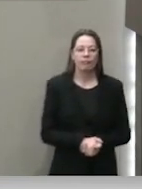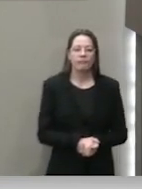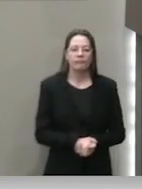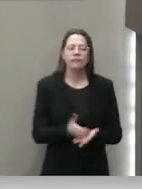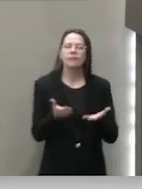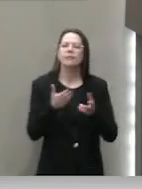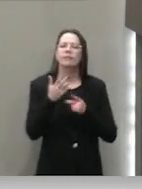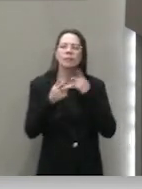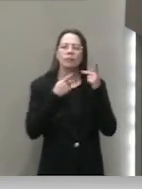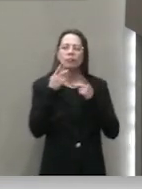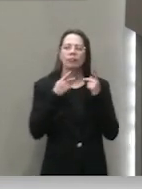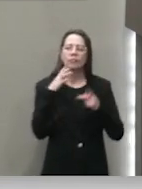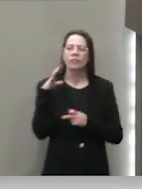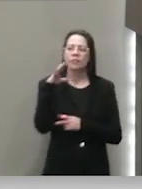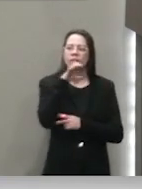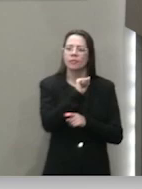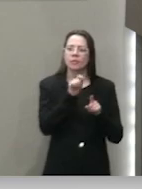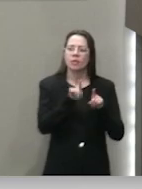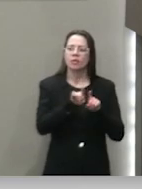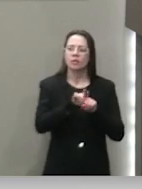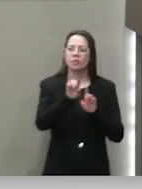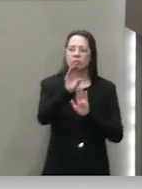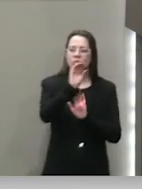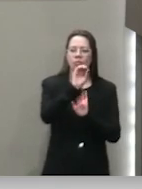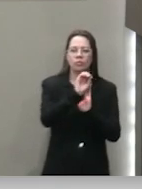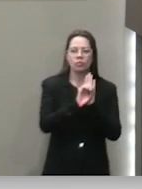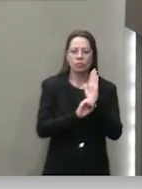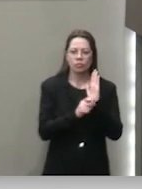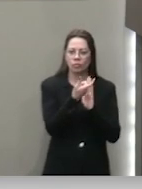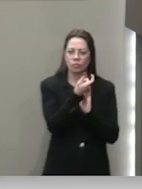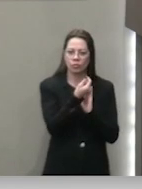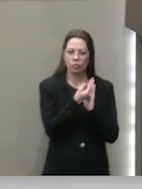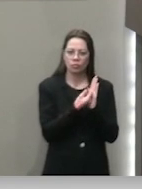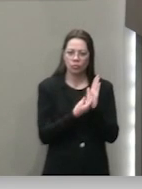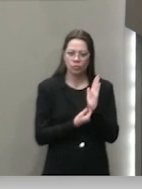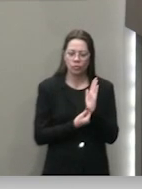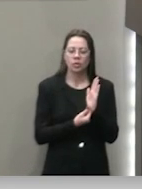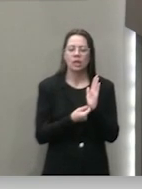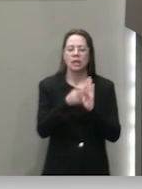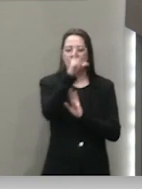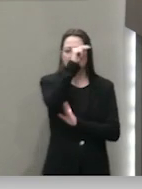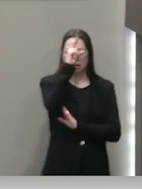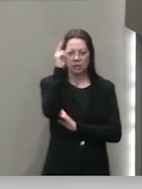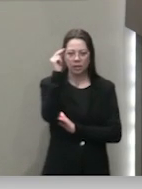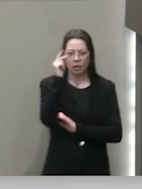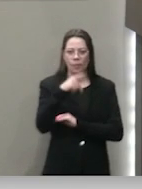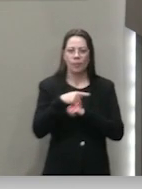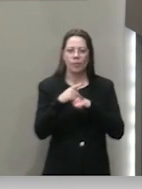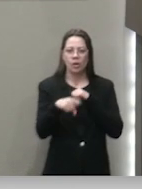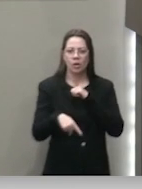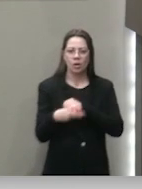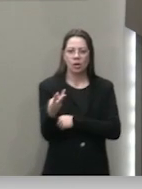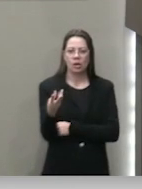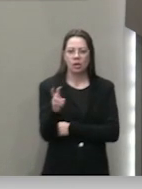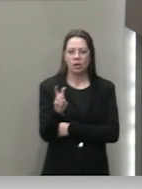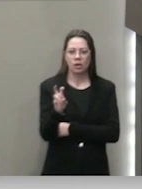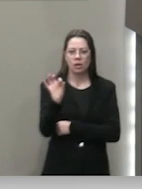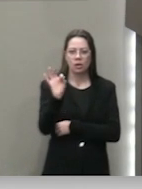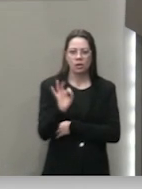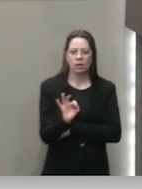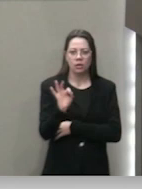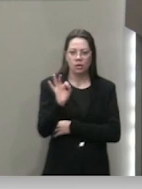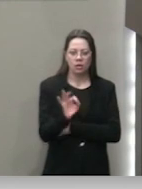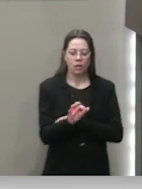Quero falar aqui bem rapidamente sobre o orçamento. Aqui no município de Passo Fundo, 35% do orçamento vai